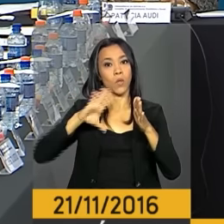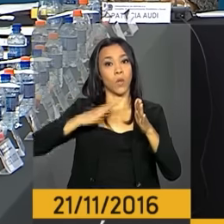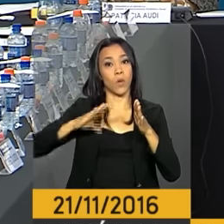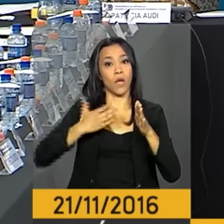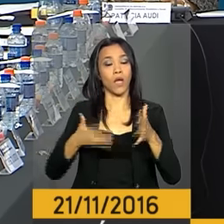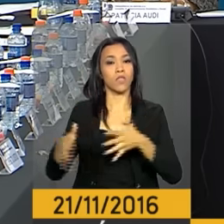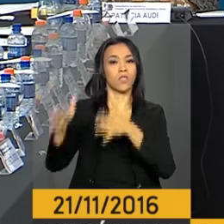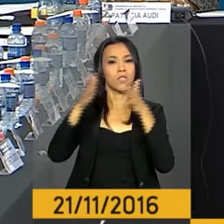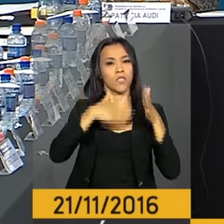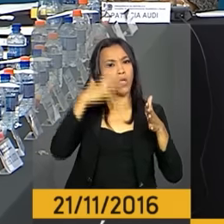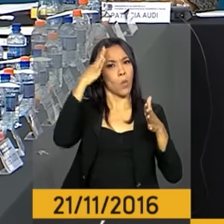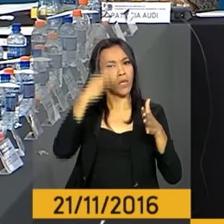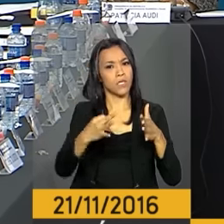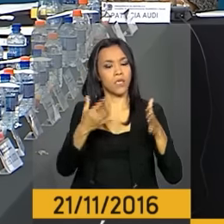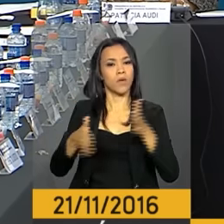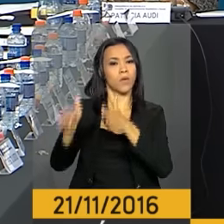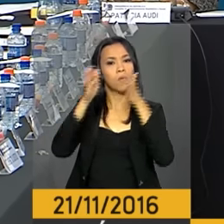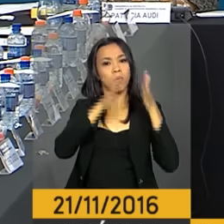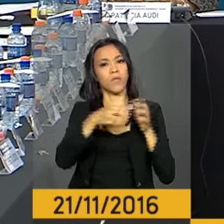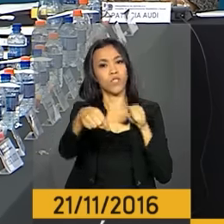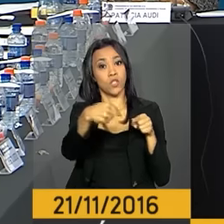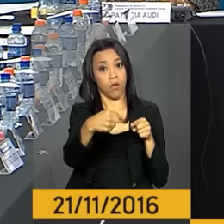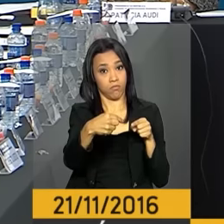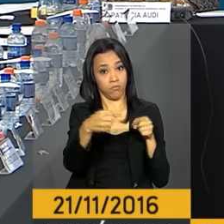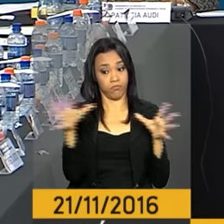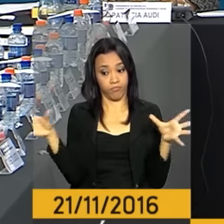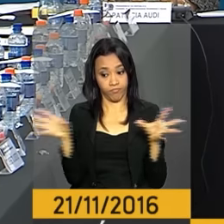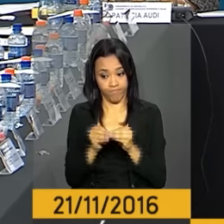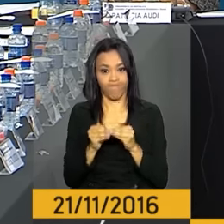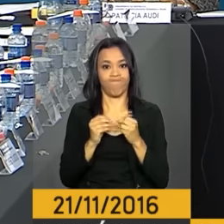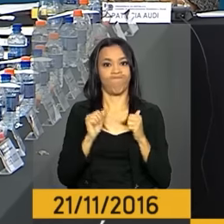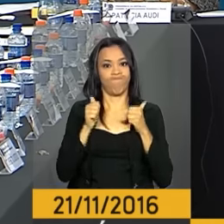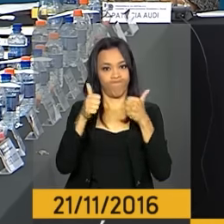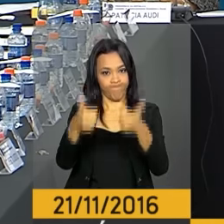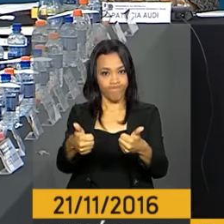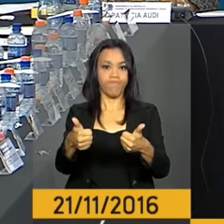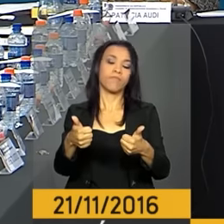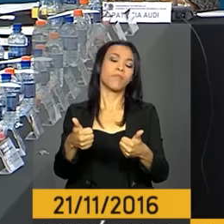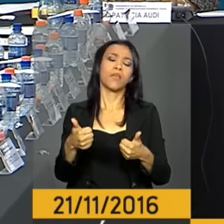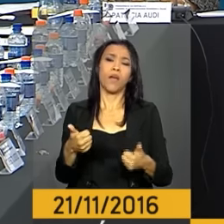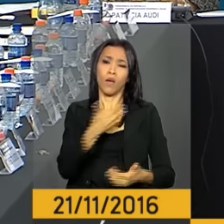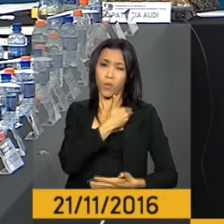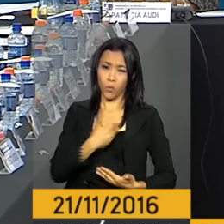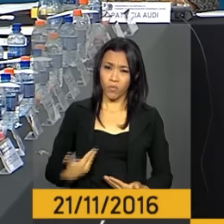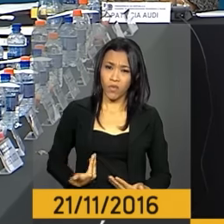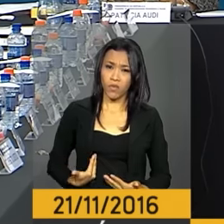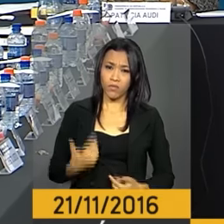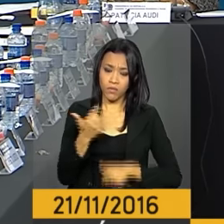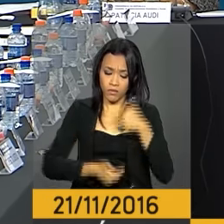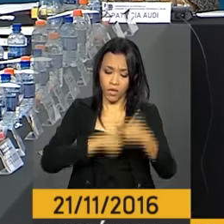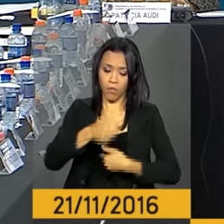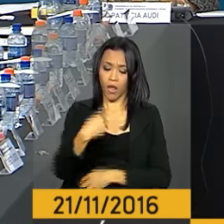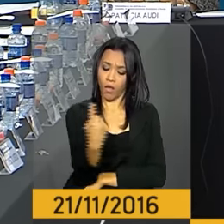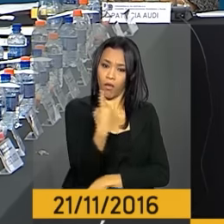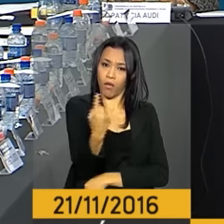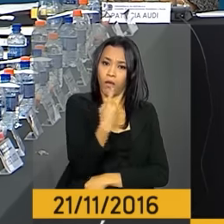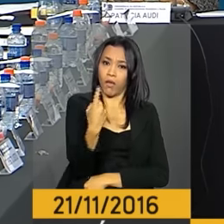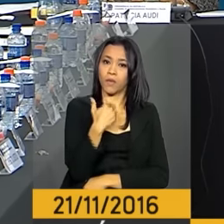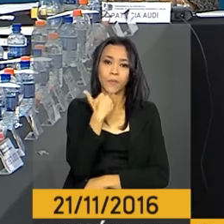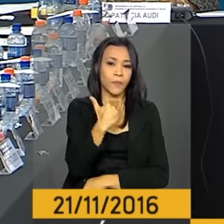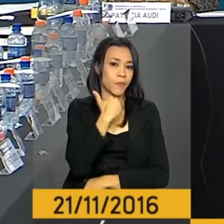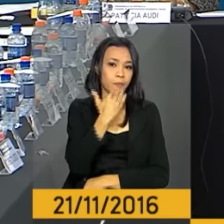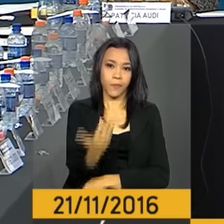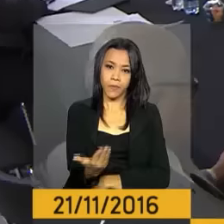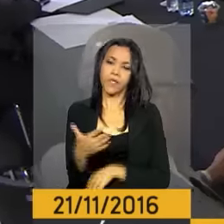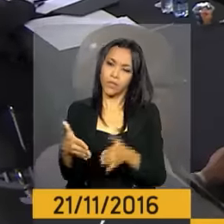compreensão e diálogo. Mas eu quero dizer que o governo nada fará sozinho. E eu reitero que nos